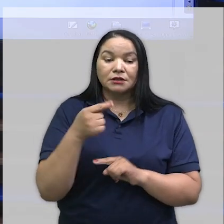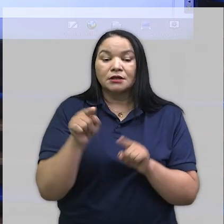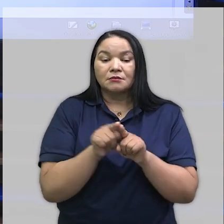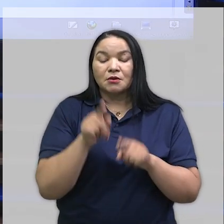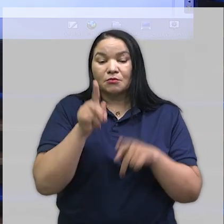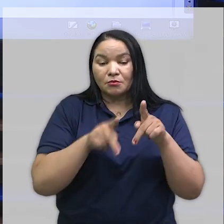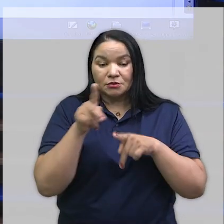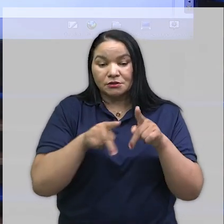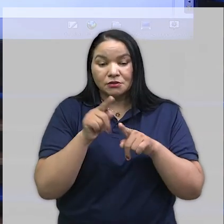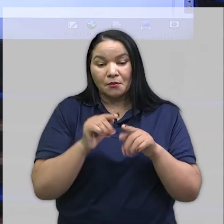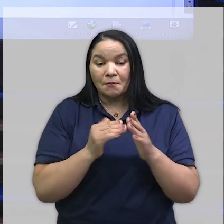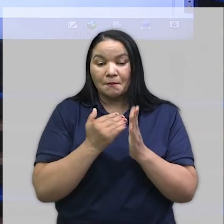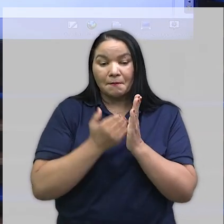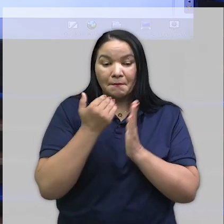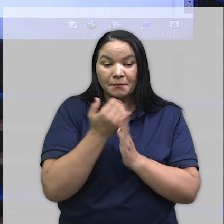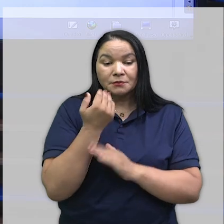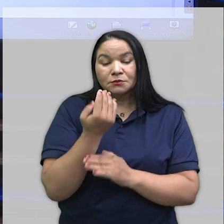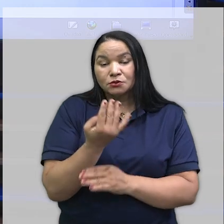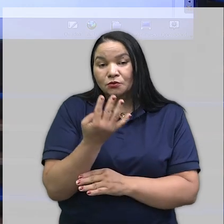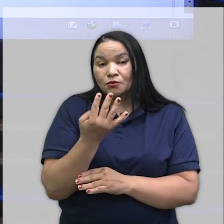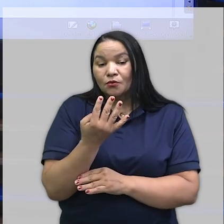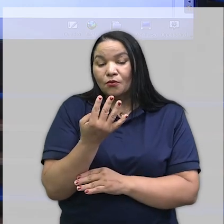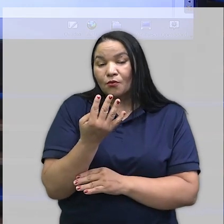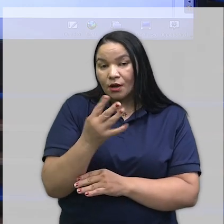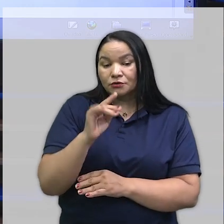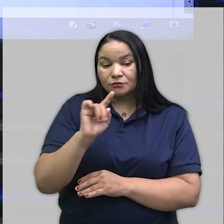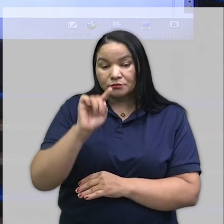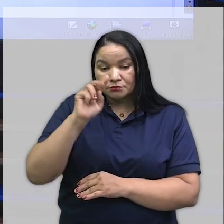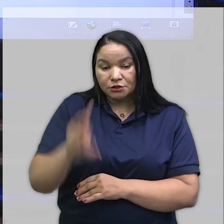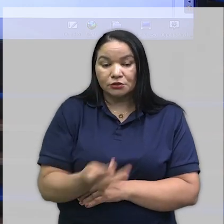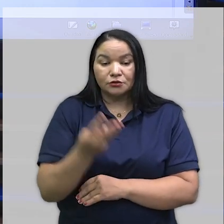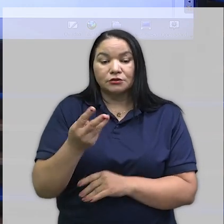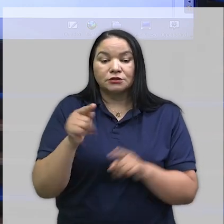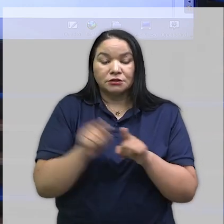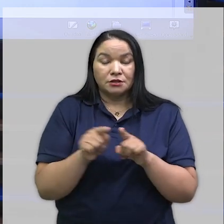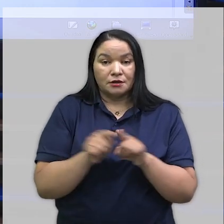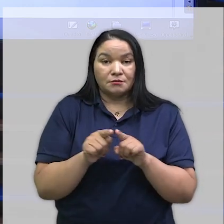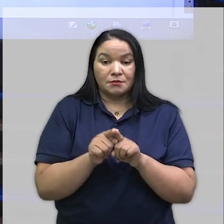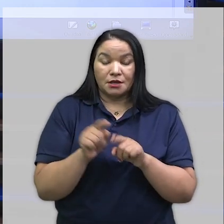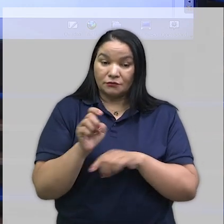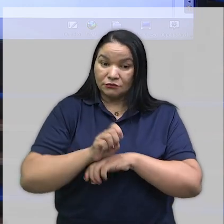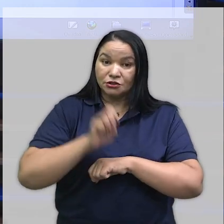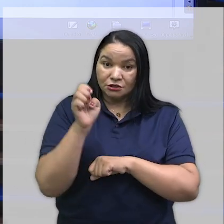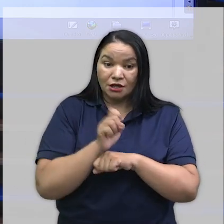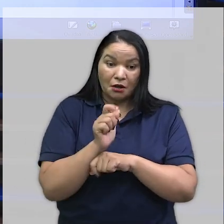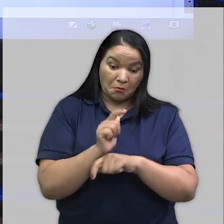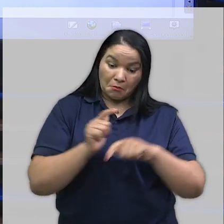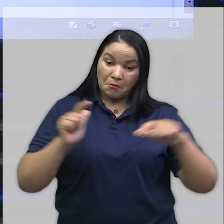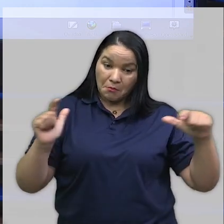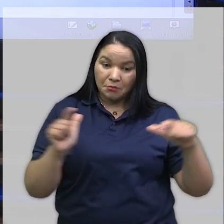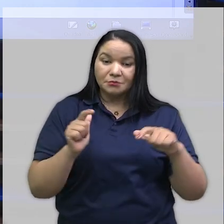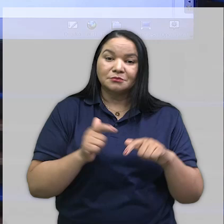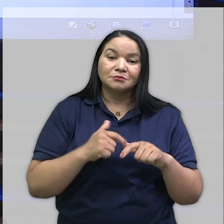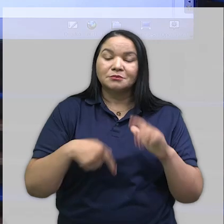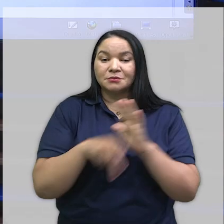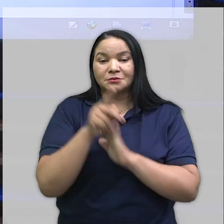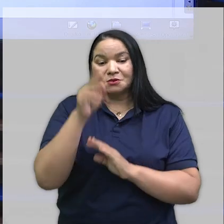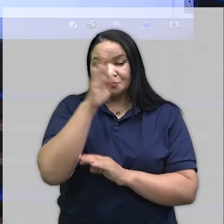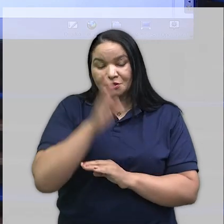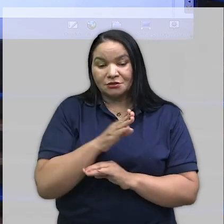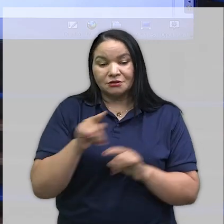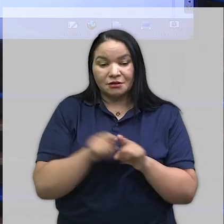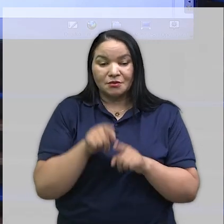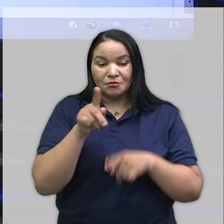4 milhões de habitantes. Esse é um dos maiores estados aqui, é o maior estado, do Brasil, contudo com uma população